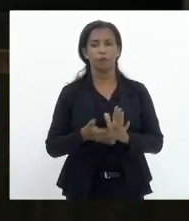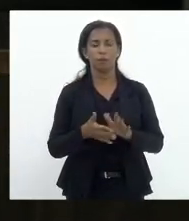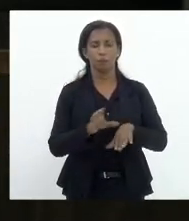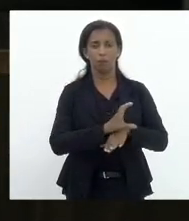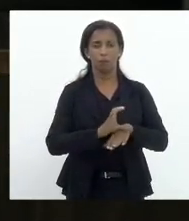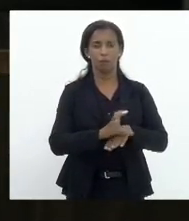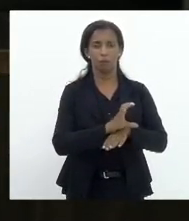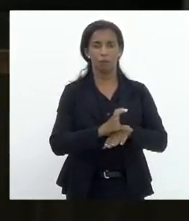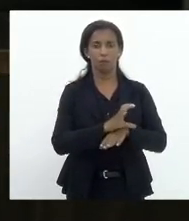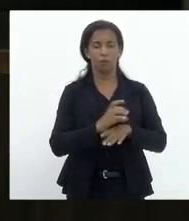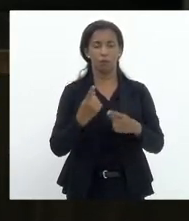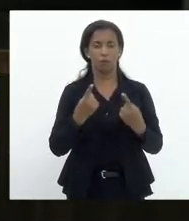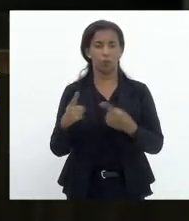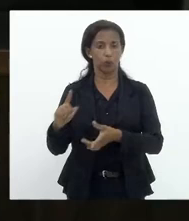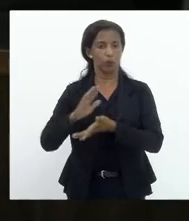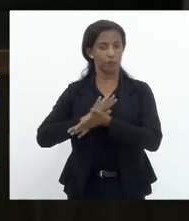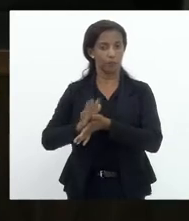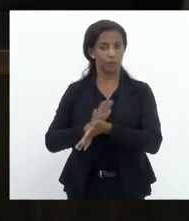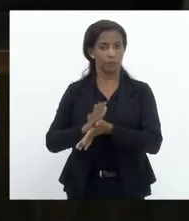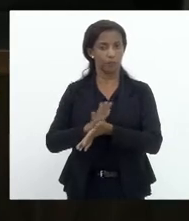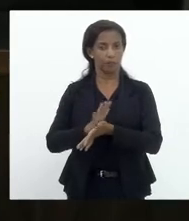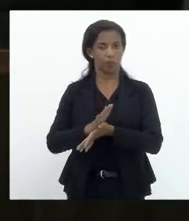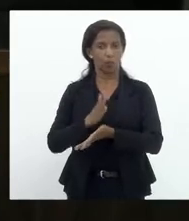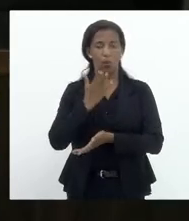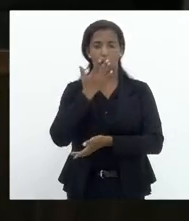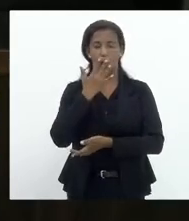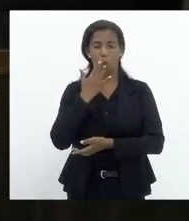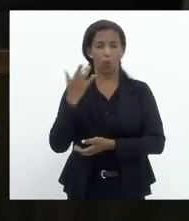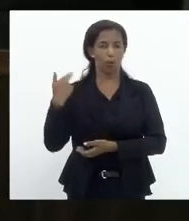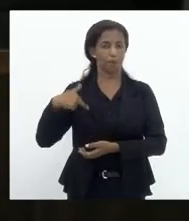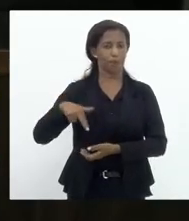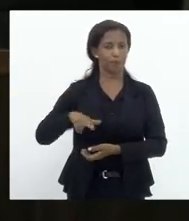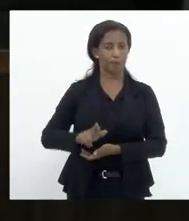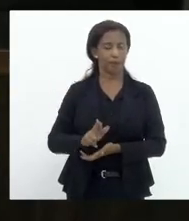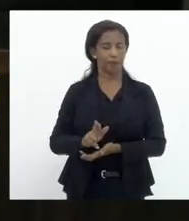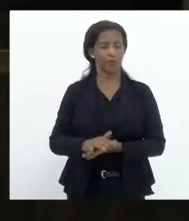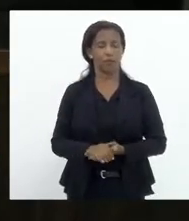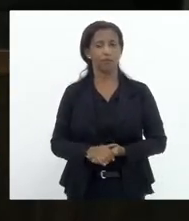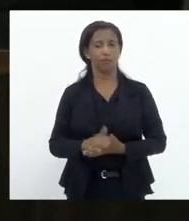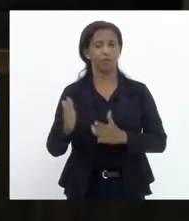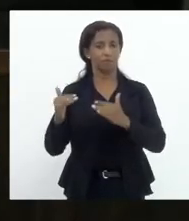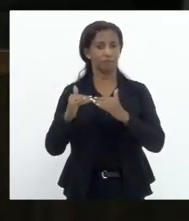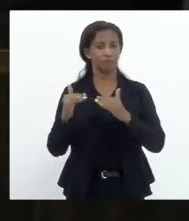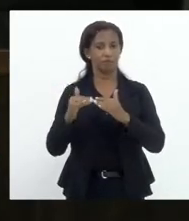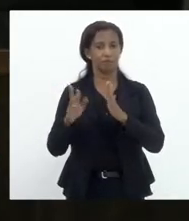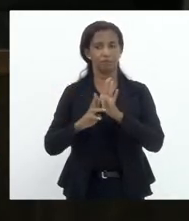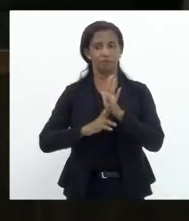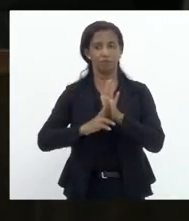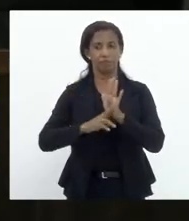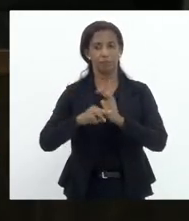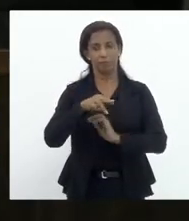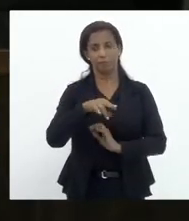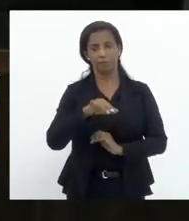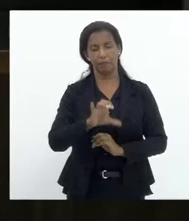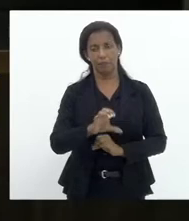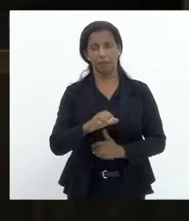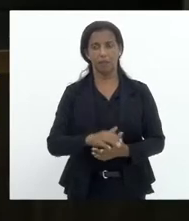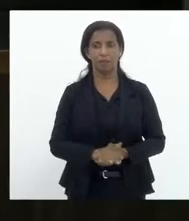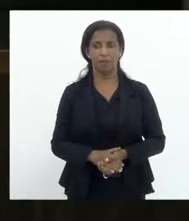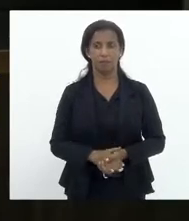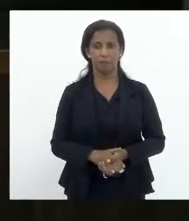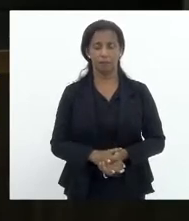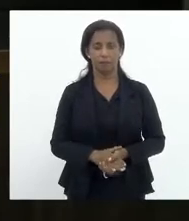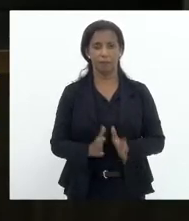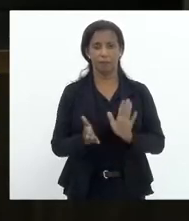pela condicionalidade combate às discriminações e preconceitos de raça cor etnia religião procedência Nacional favorável relator deputado Carlos minc causa de mim